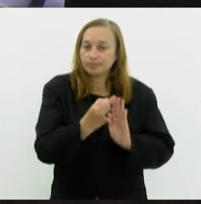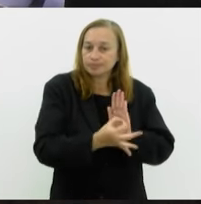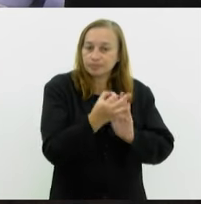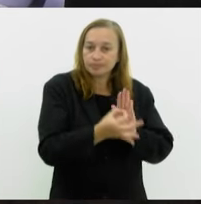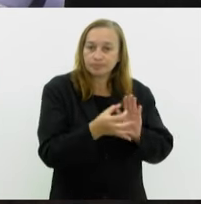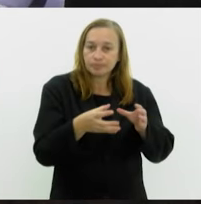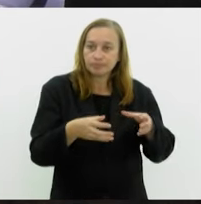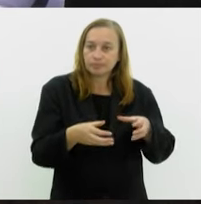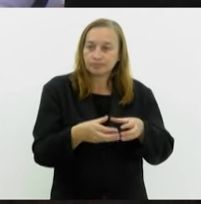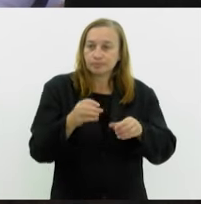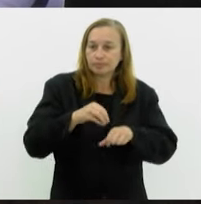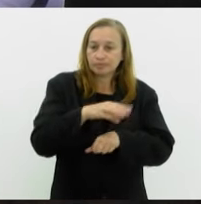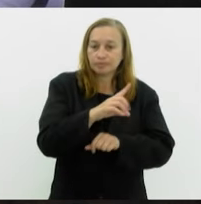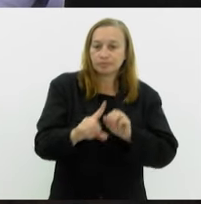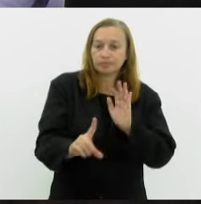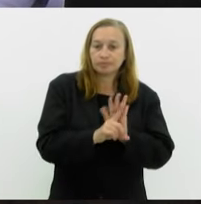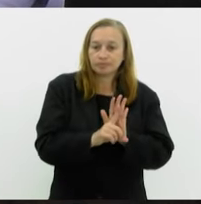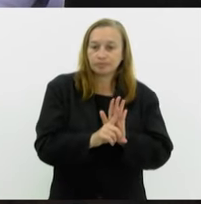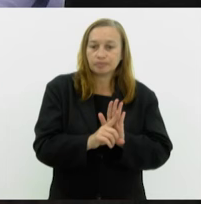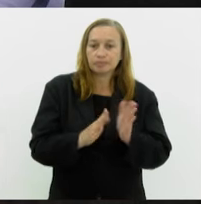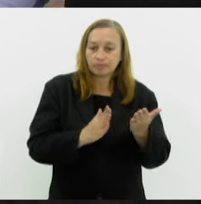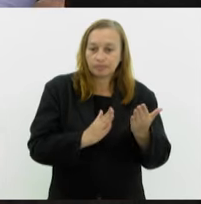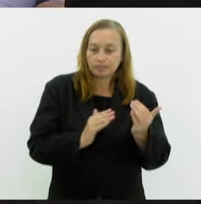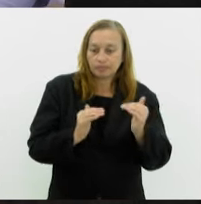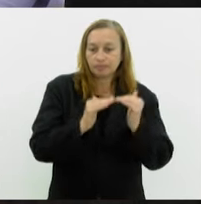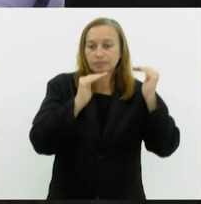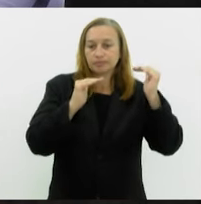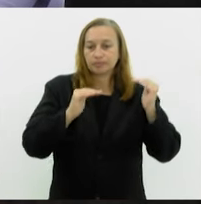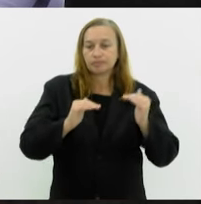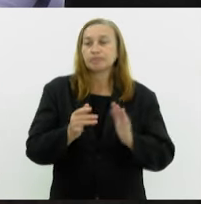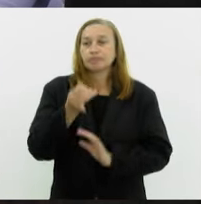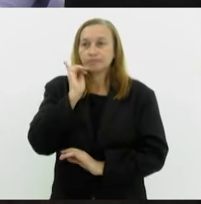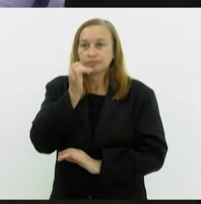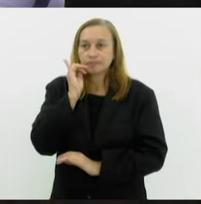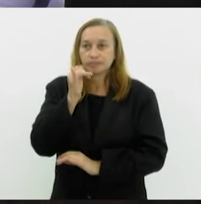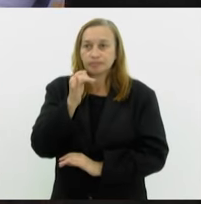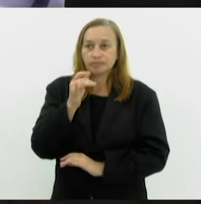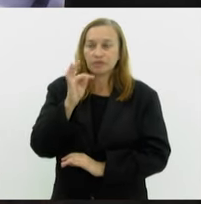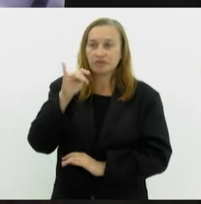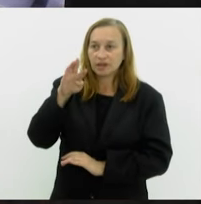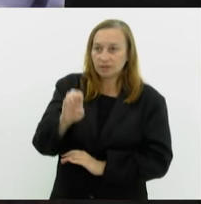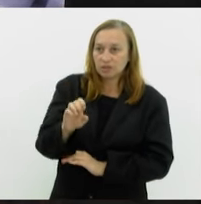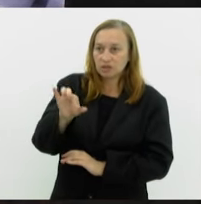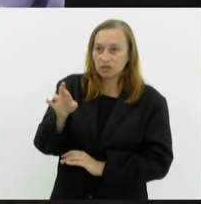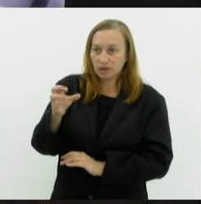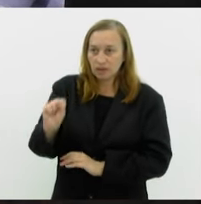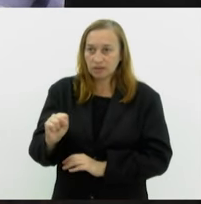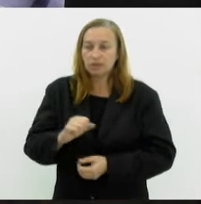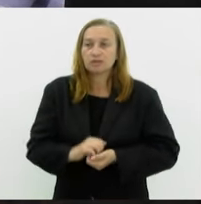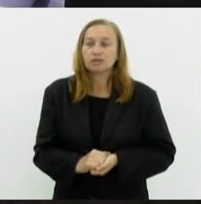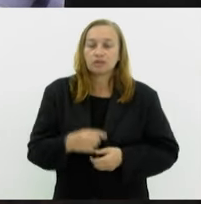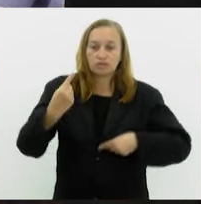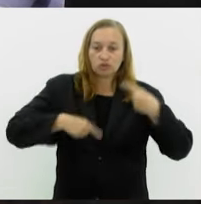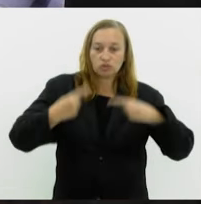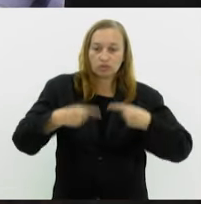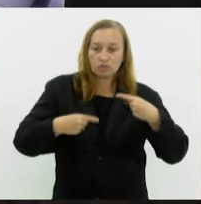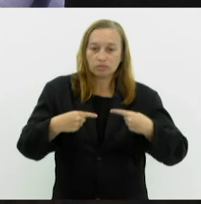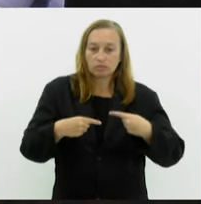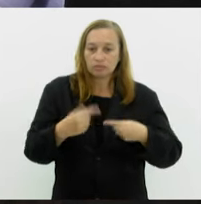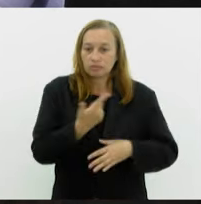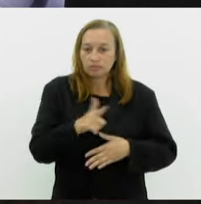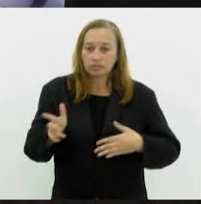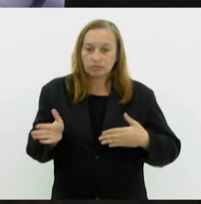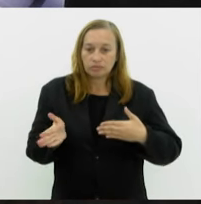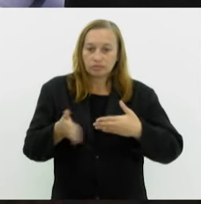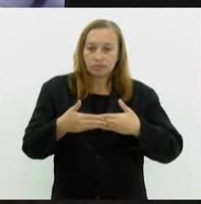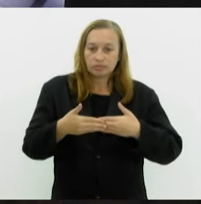de Indicações Legislativas favorável. Relator, deputado Felipe Soares. Em discussão. Não